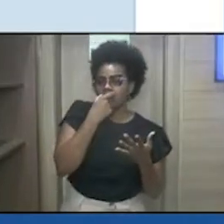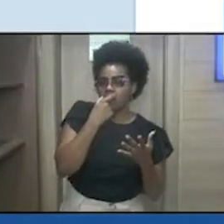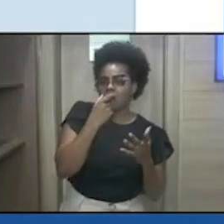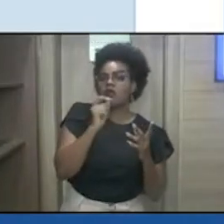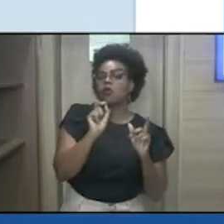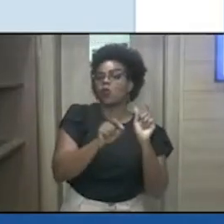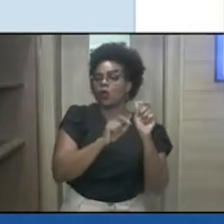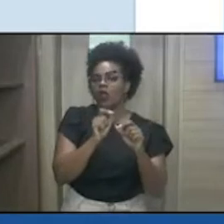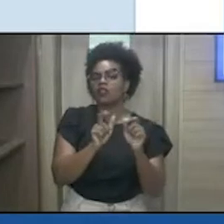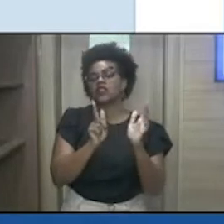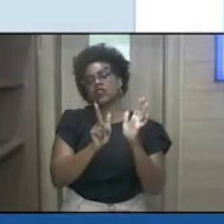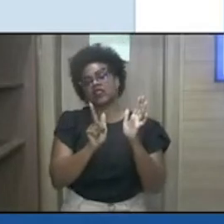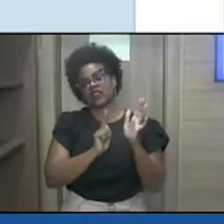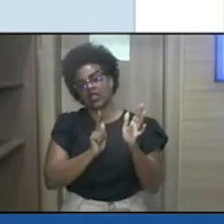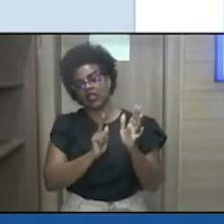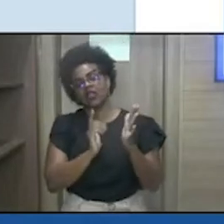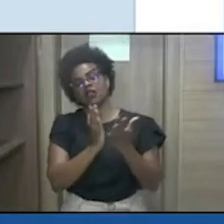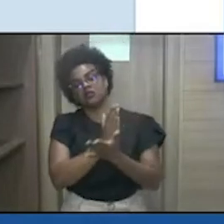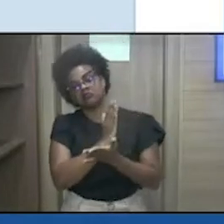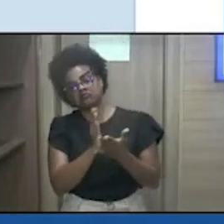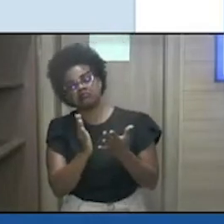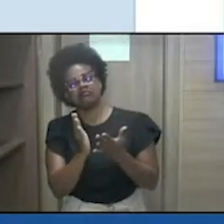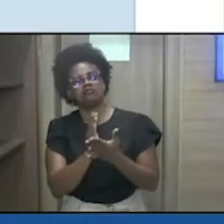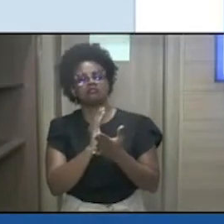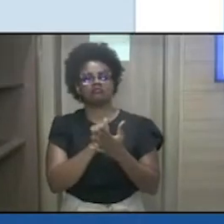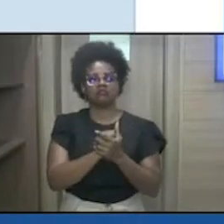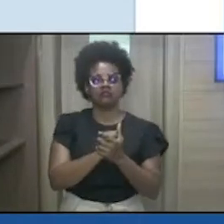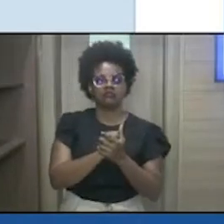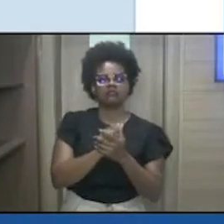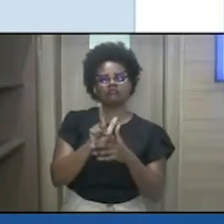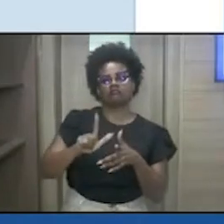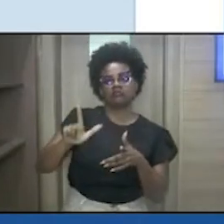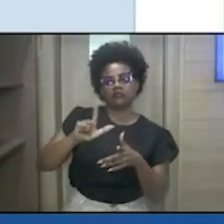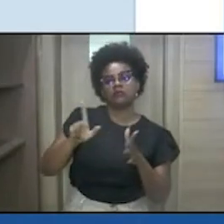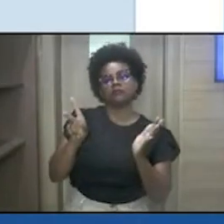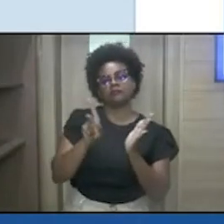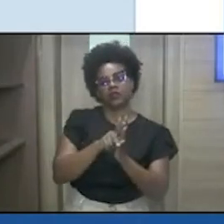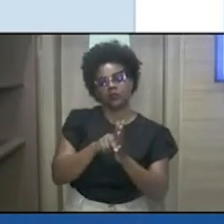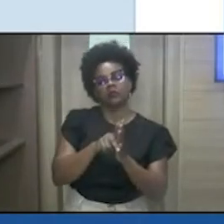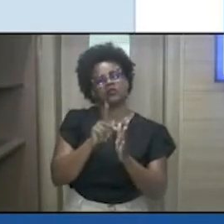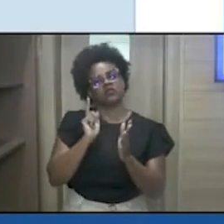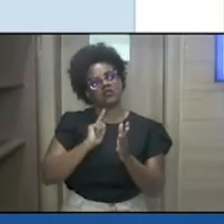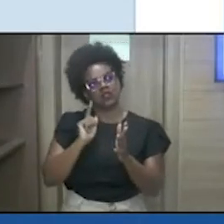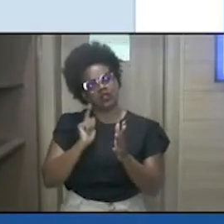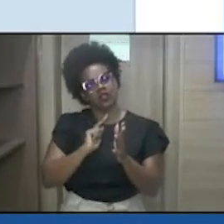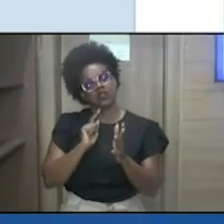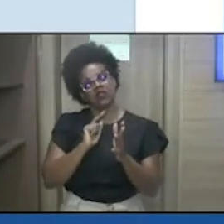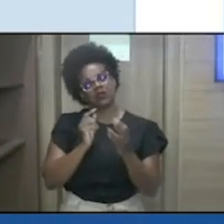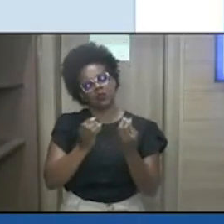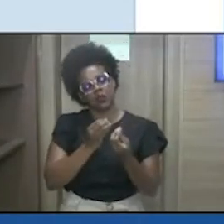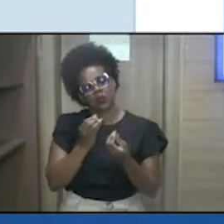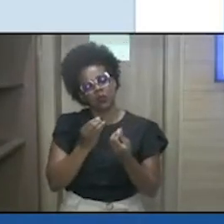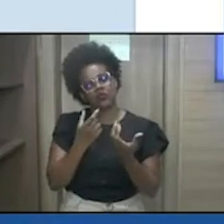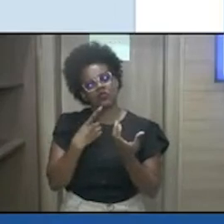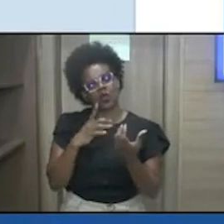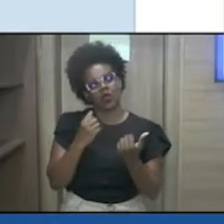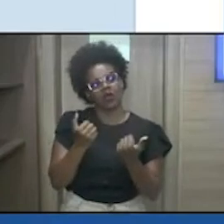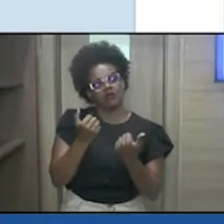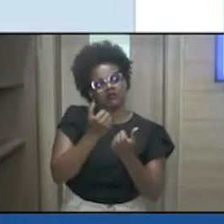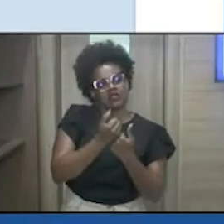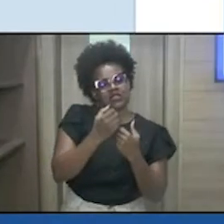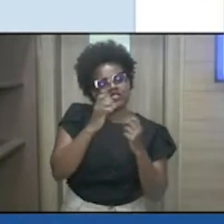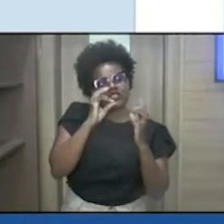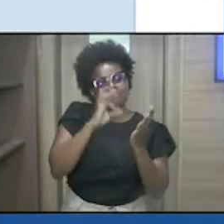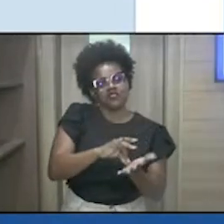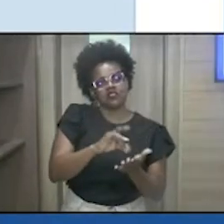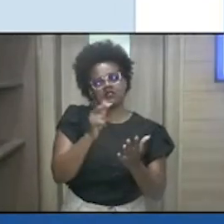é considerada, né, por alguma parte da literatura da prótese dentária como uma prótese provisória e não como uma prótese